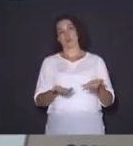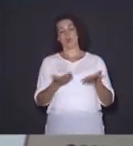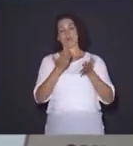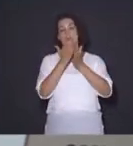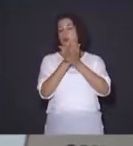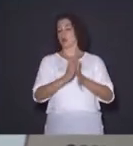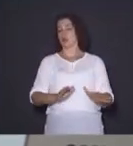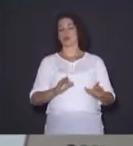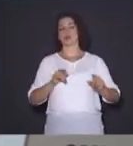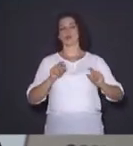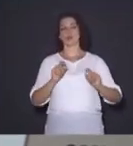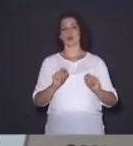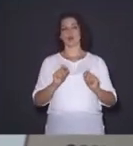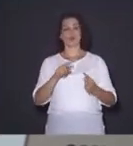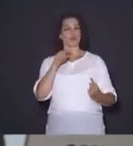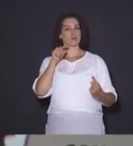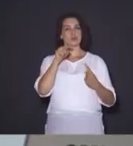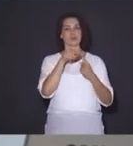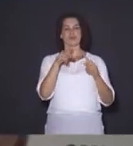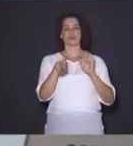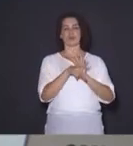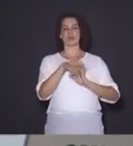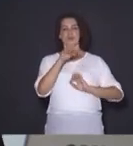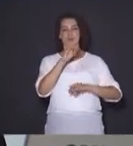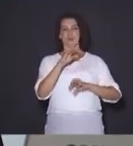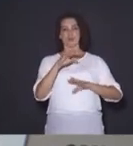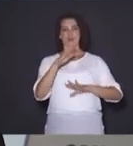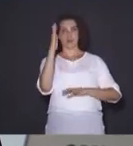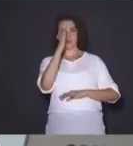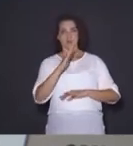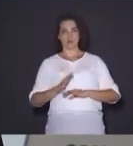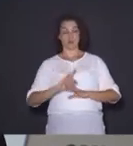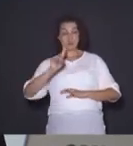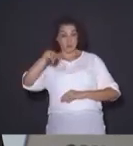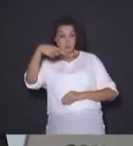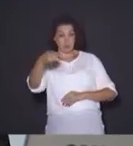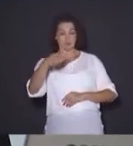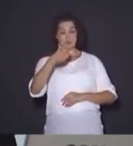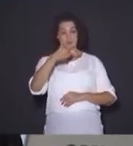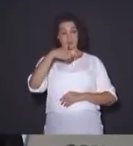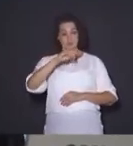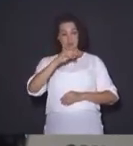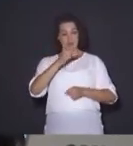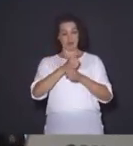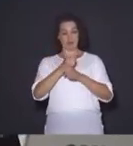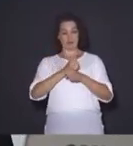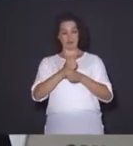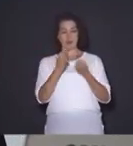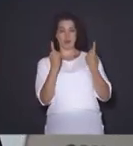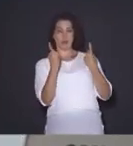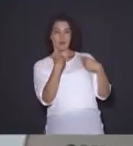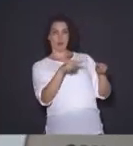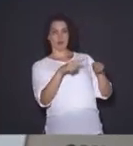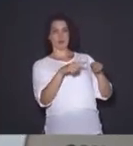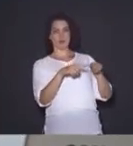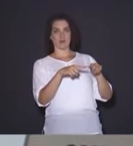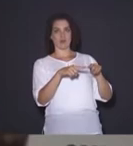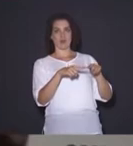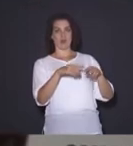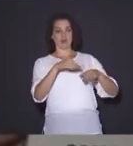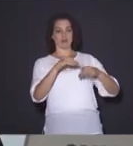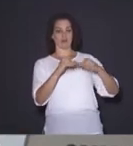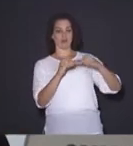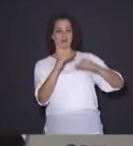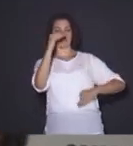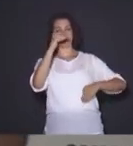uma é um objetivo da educação brasileira para os próximos dez anos enfrentar a desigualdade de gênero na e passa a se